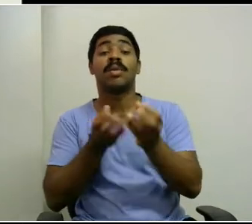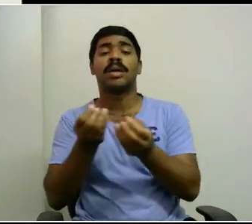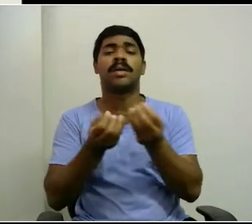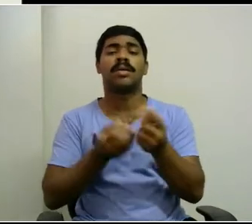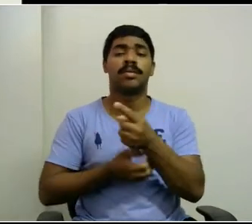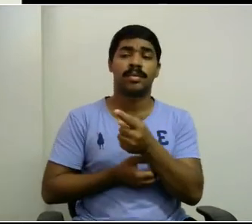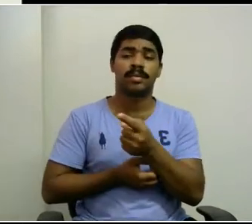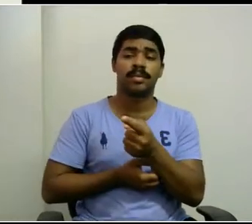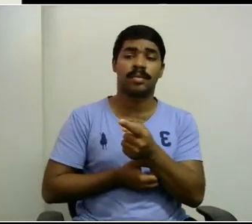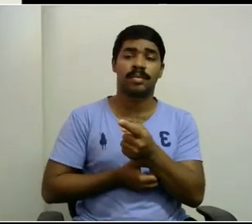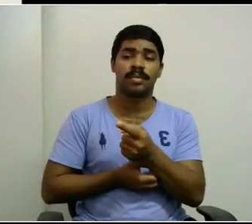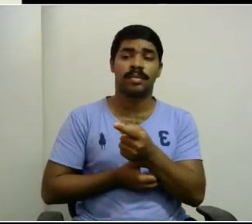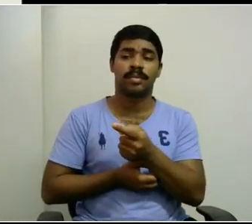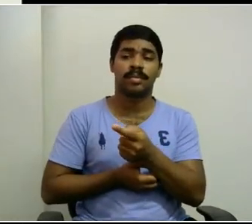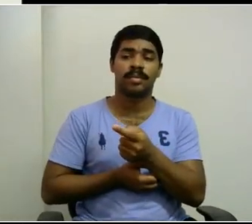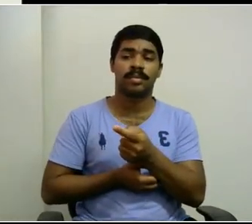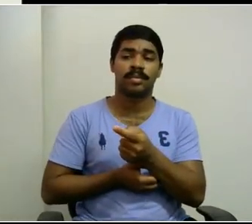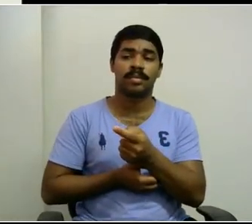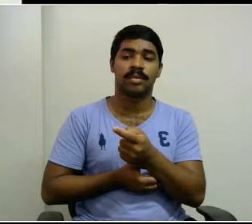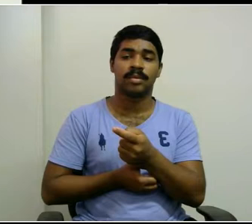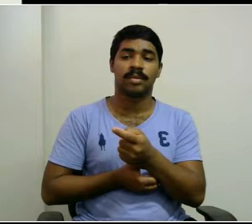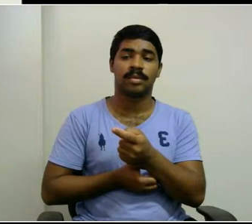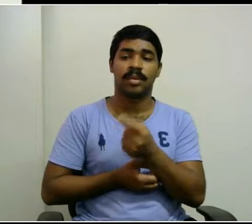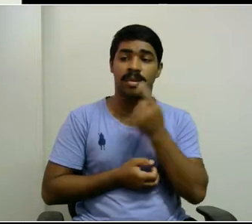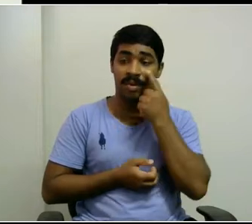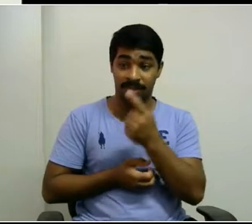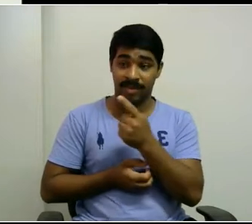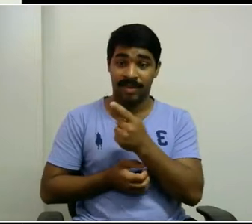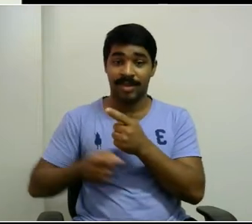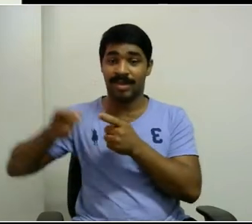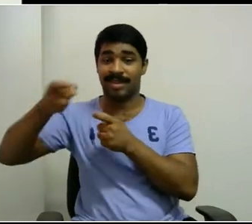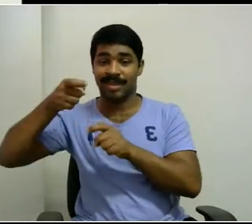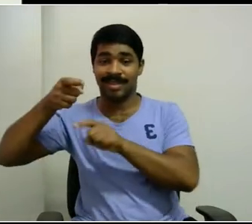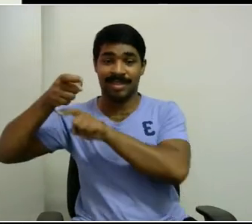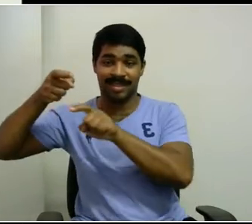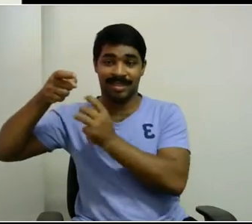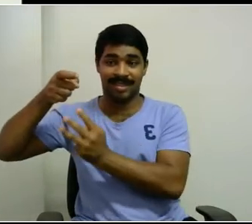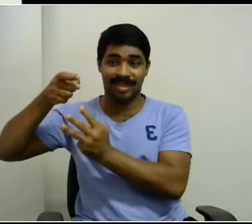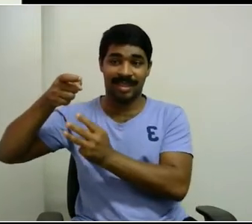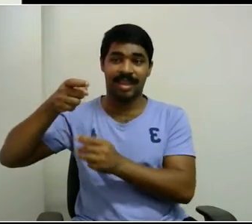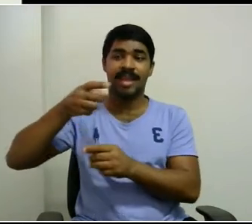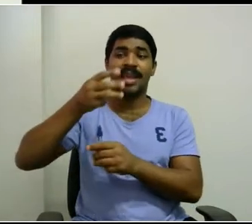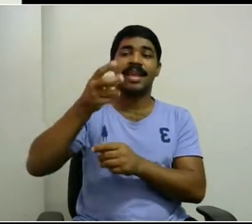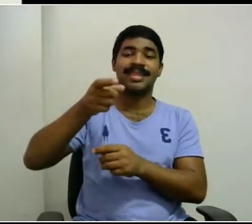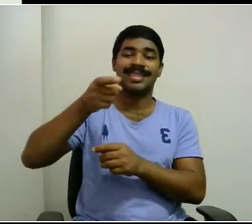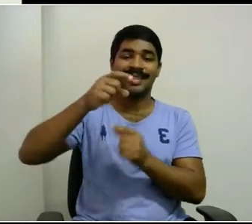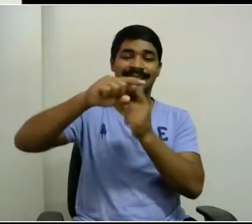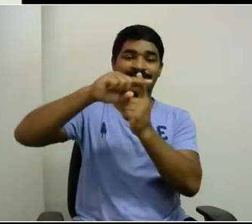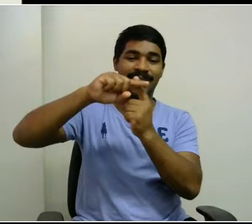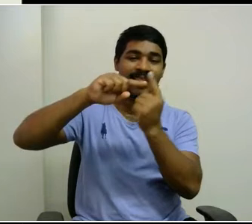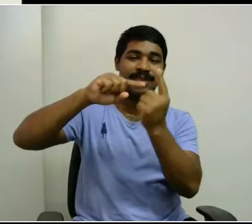é deixar isso tudo aqui, ó, esse lado aqui, ó, que é uma fração, tem uma fração menos a outra, né? Então primeiro a gente